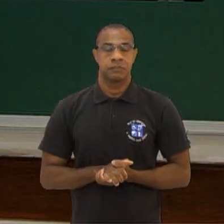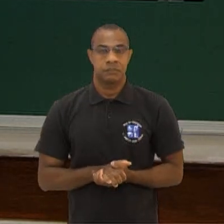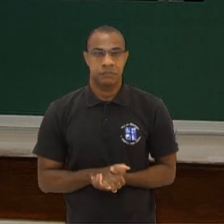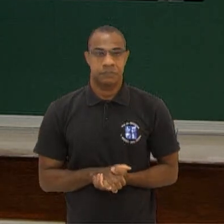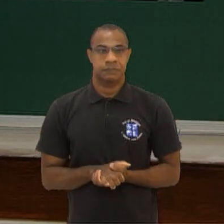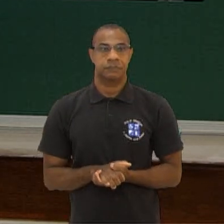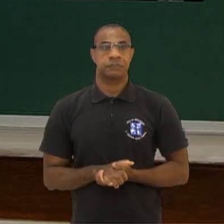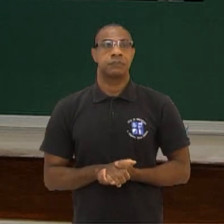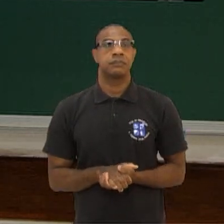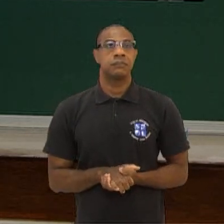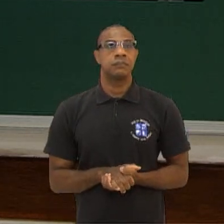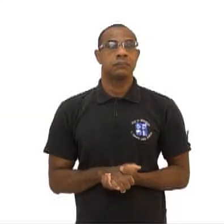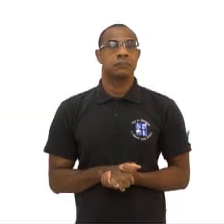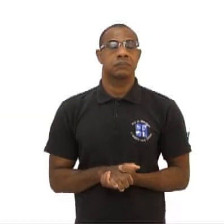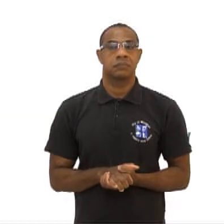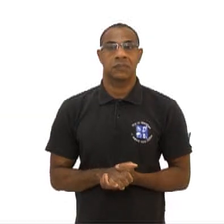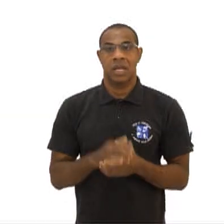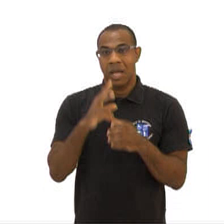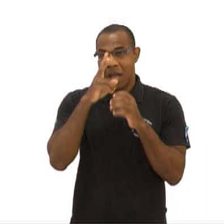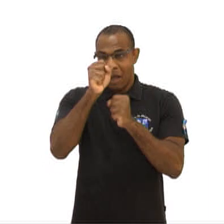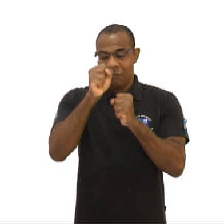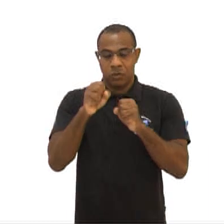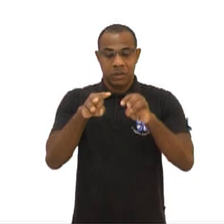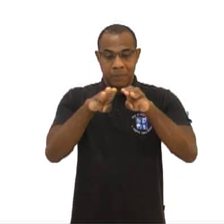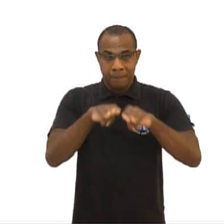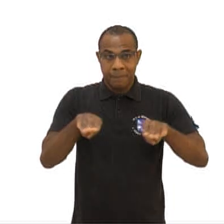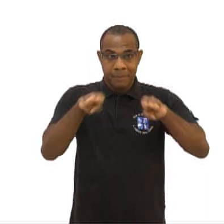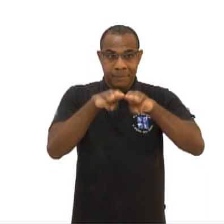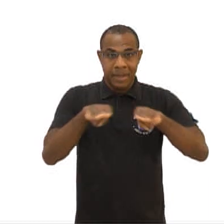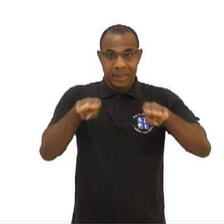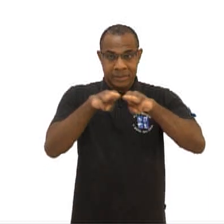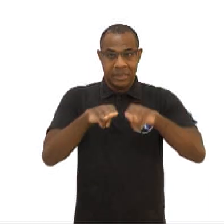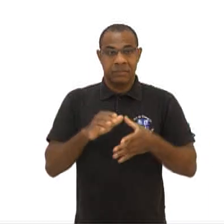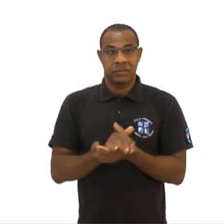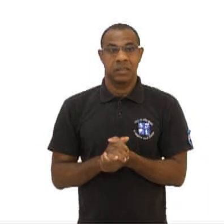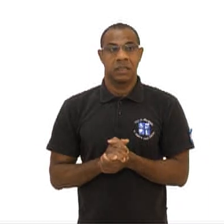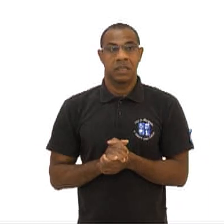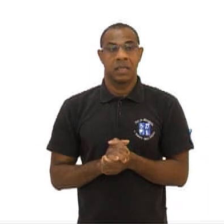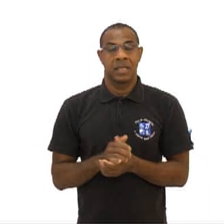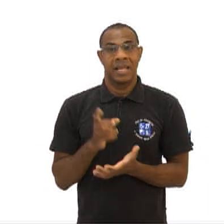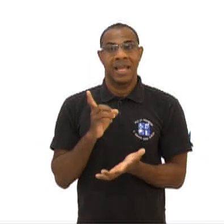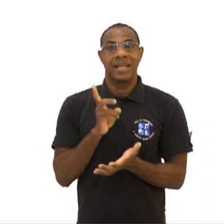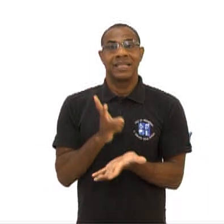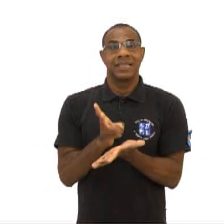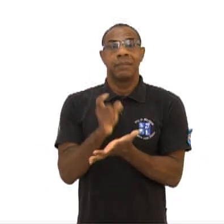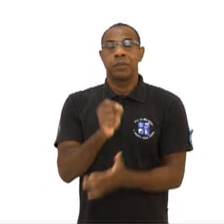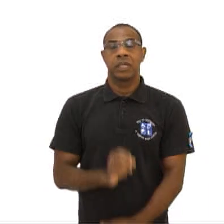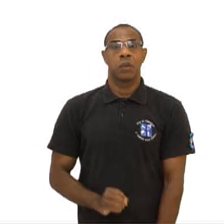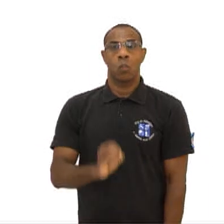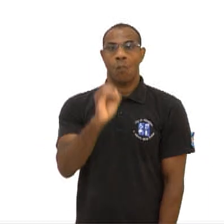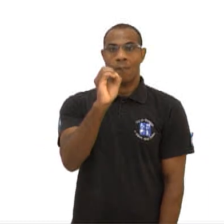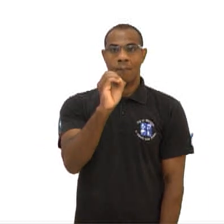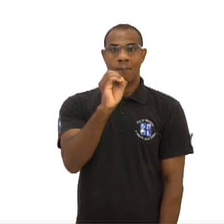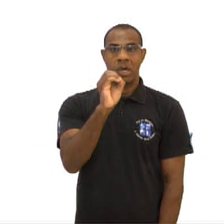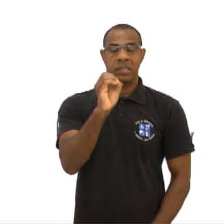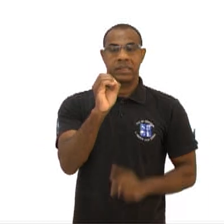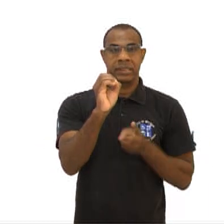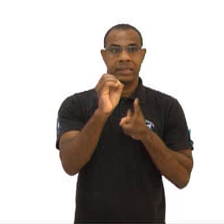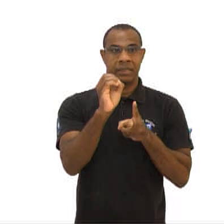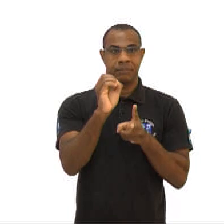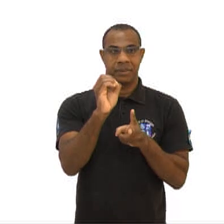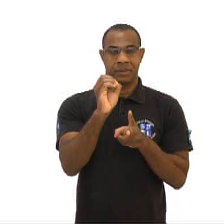lá. A força magnética, né, como eu já disse, ela vai ser zero se essa